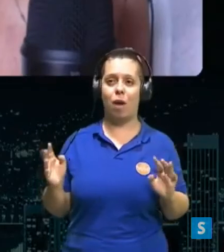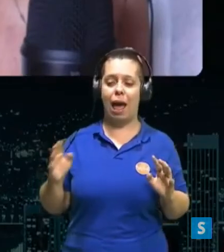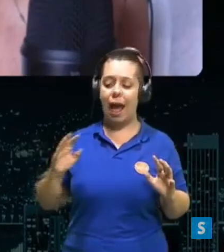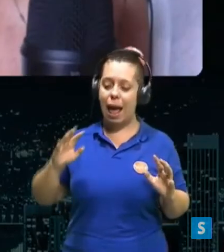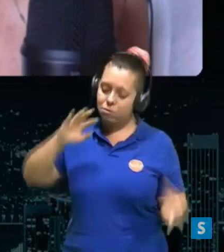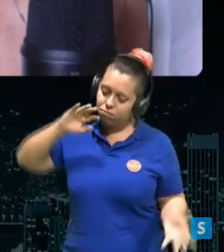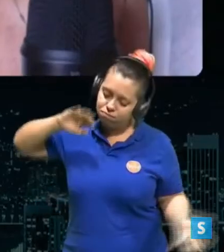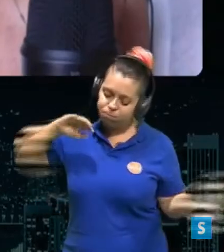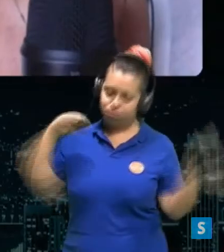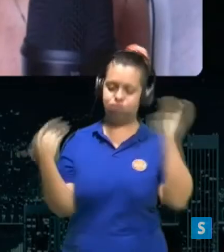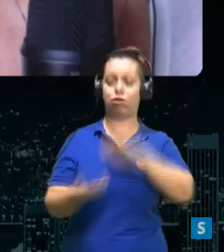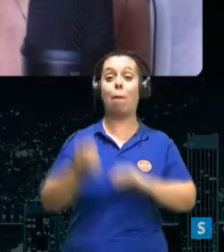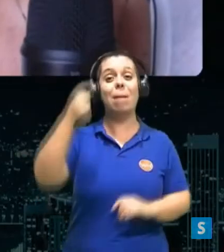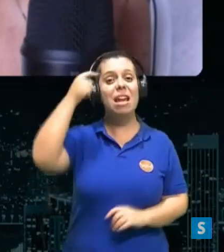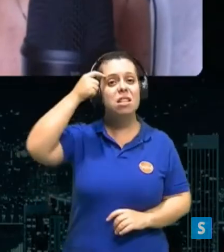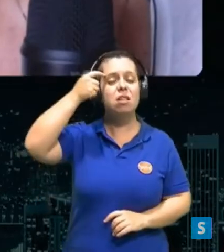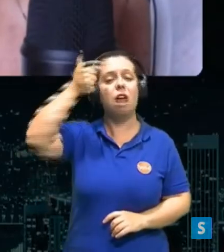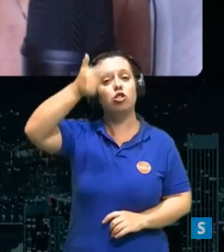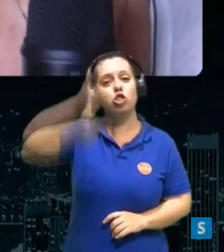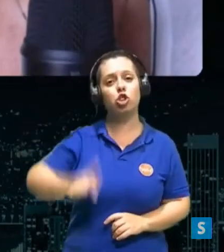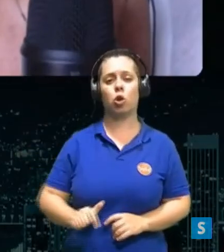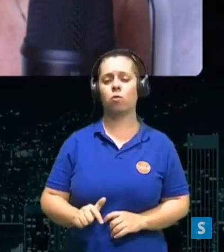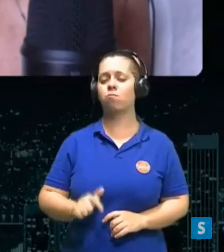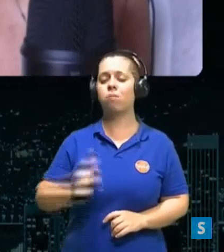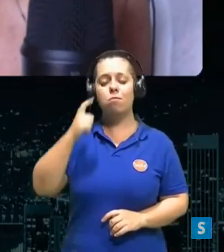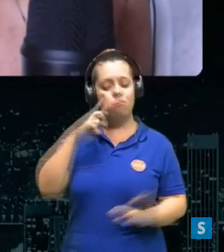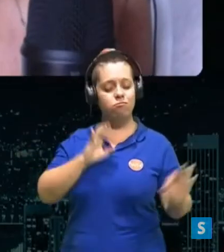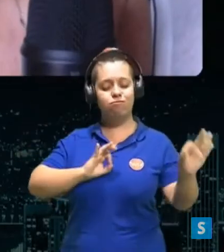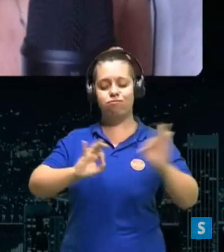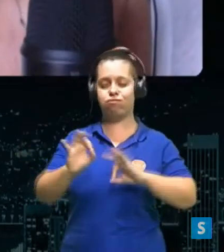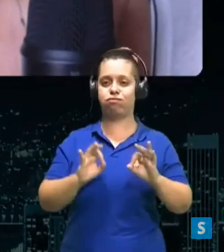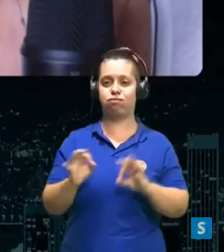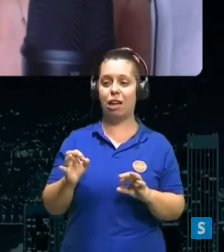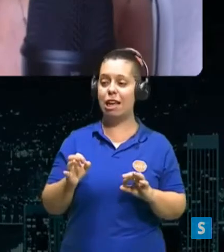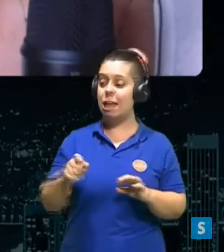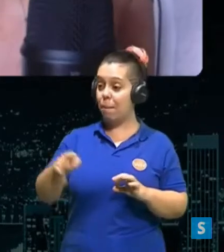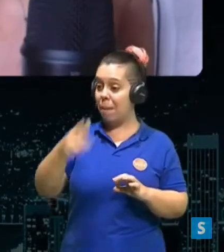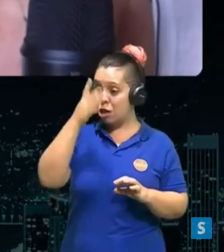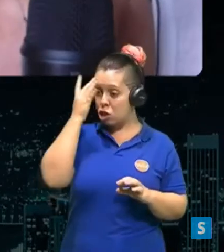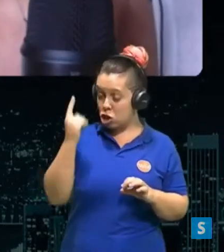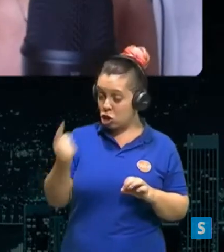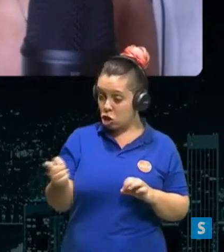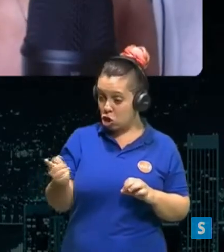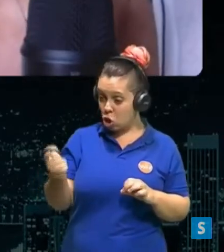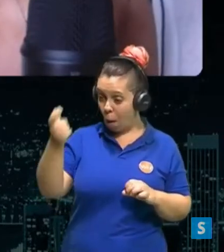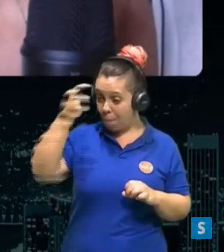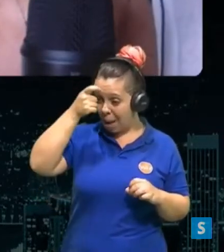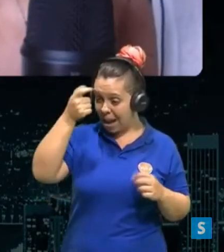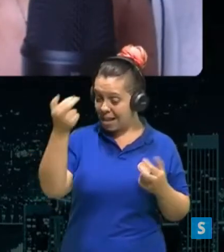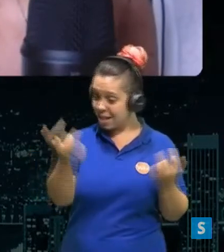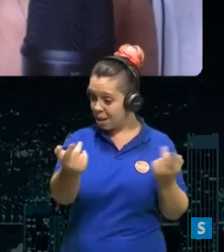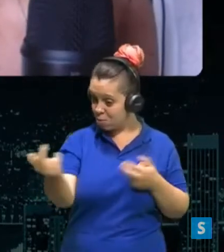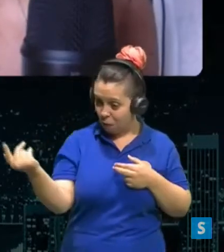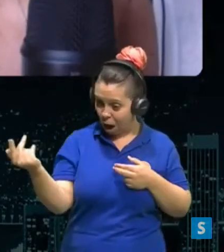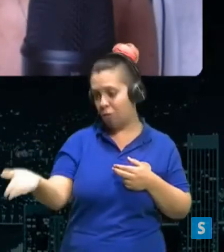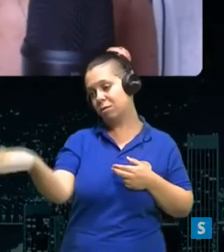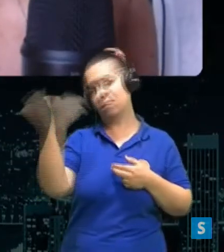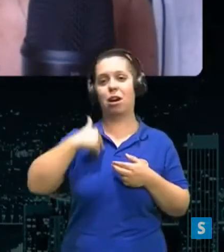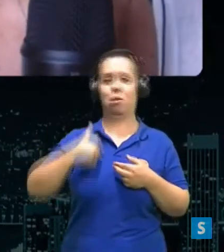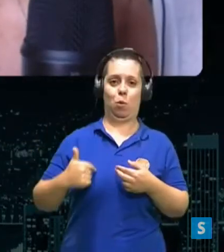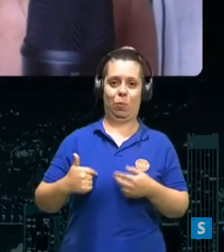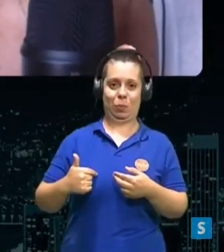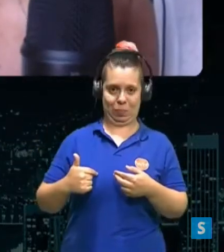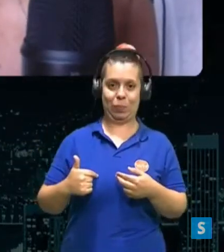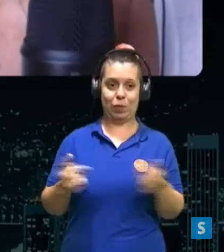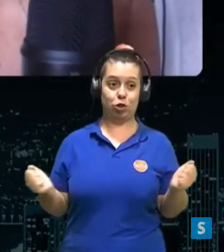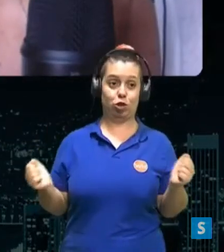repensar a nossa relação com o dinheiro e vamos envolver pessoas que compartilham essa mesma mentalidade em todos os níveis e